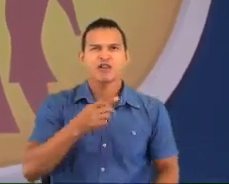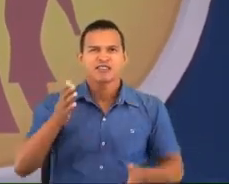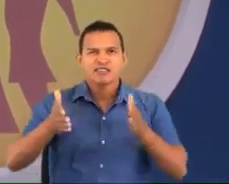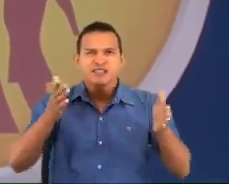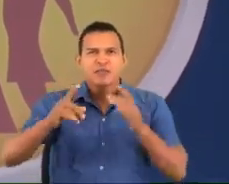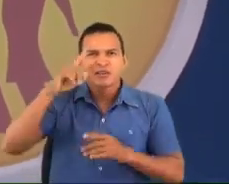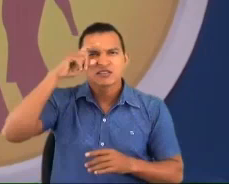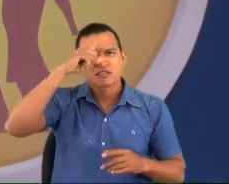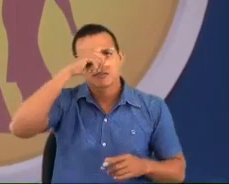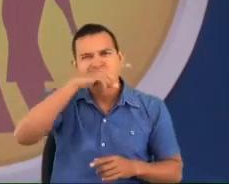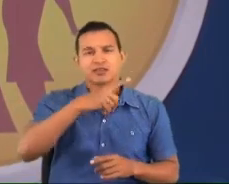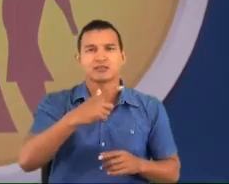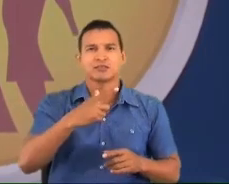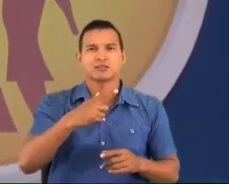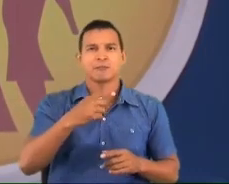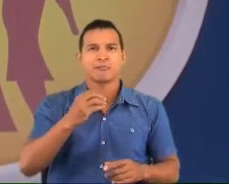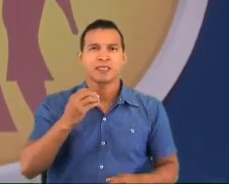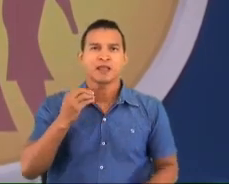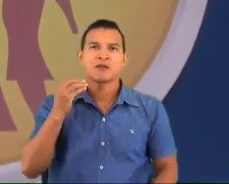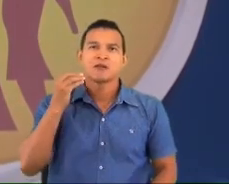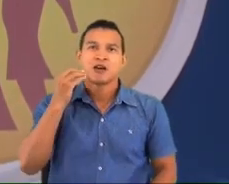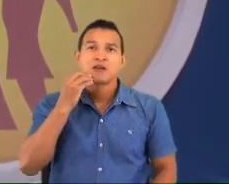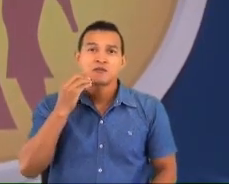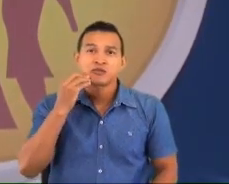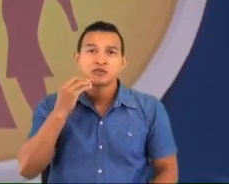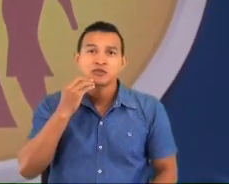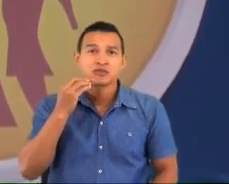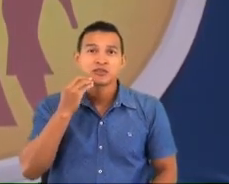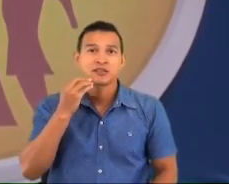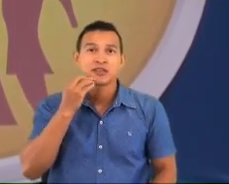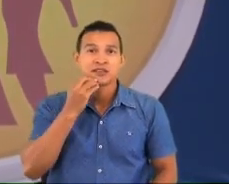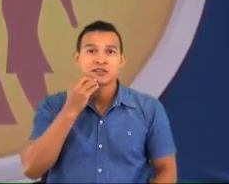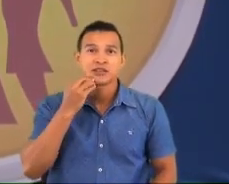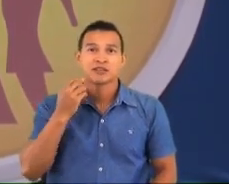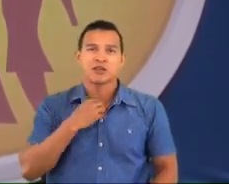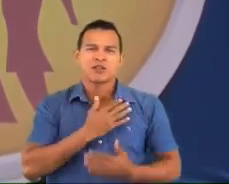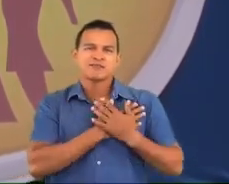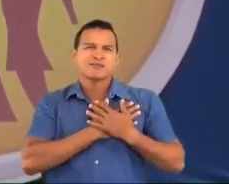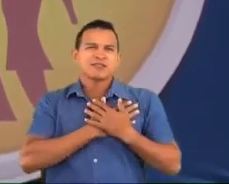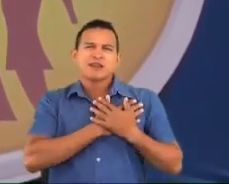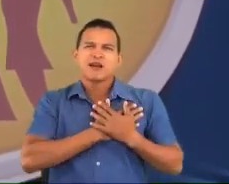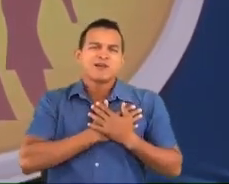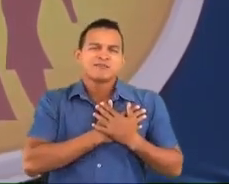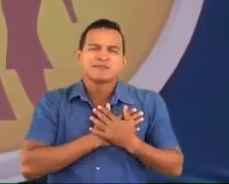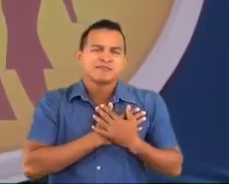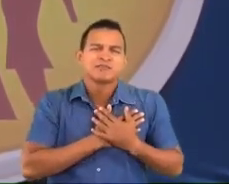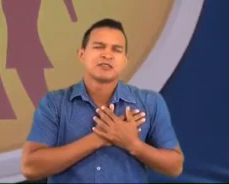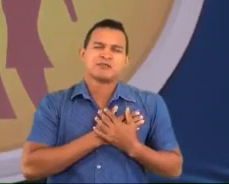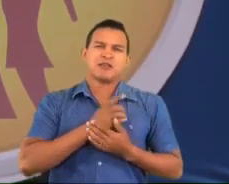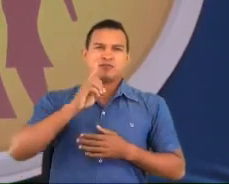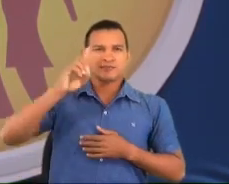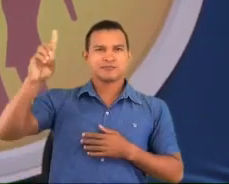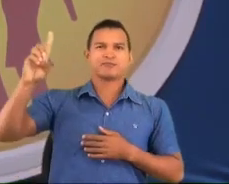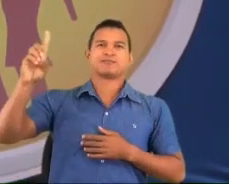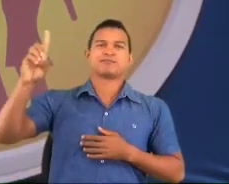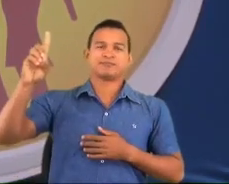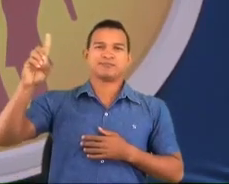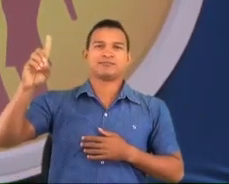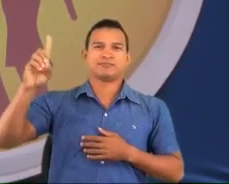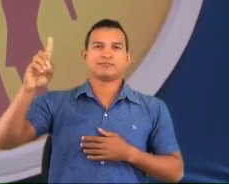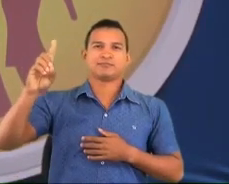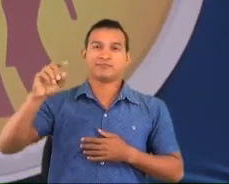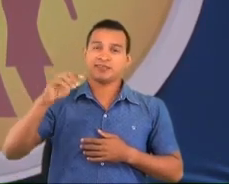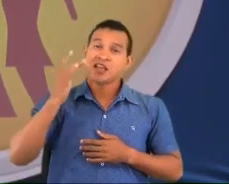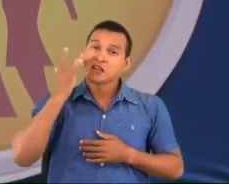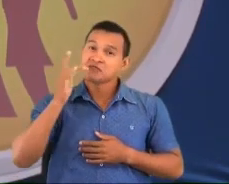difíceis, estamos tendo a oportunidade de sermos amados, muito amados pelo Senhor. Eu não